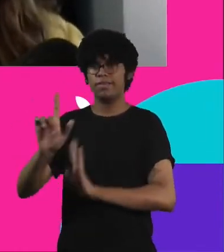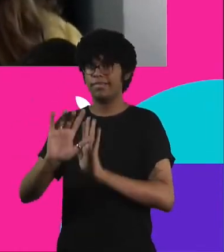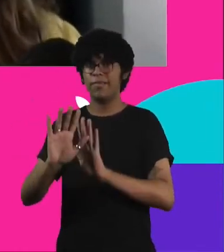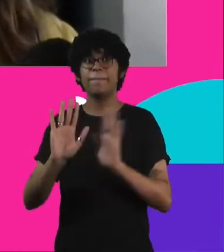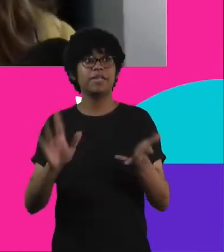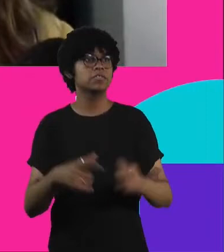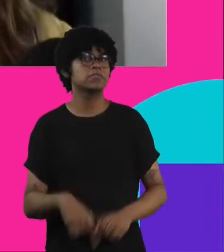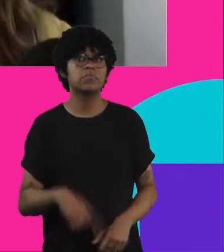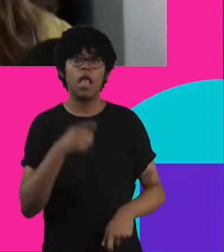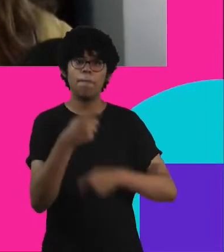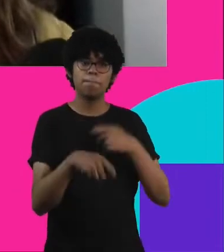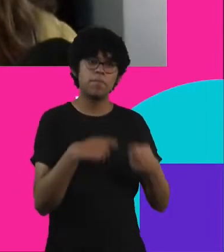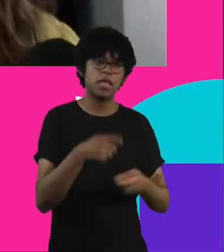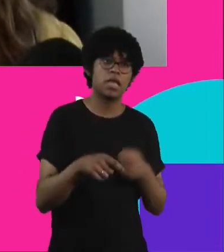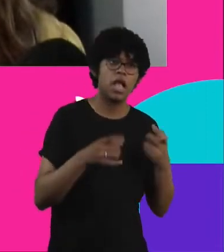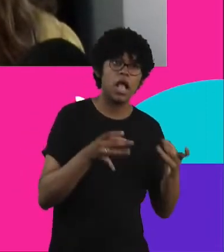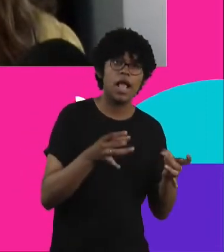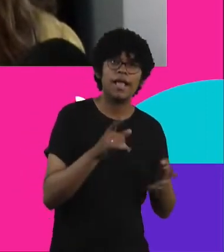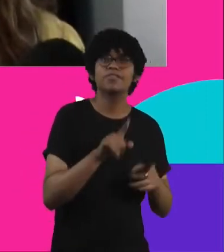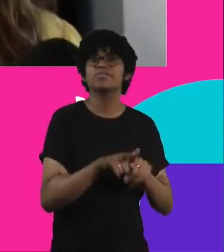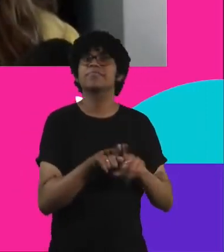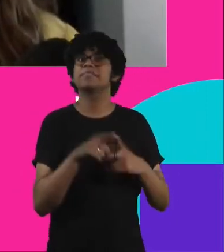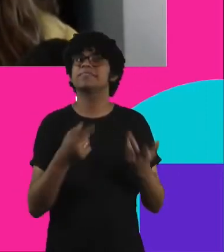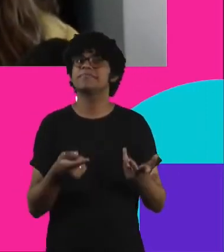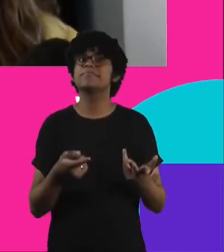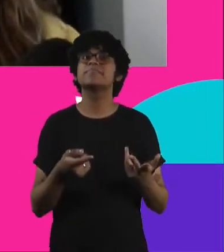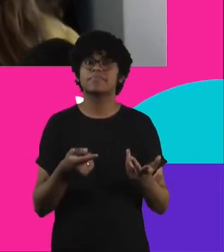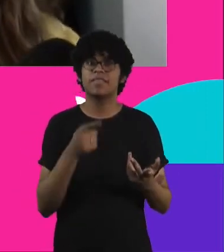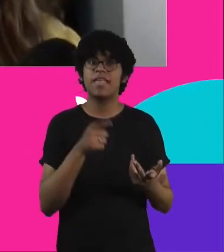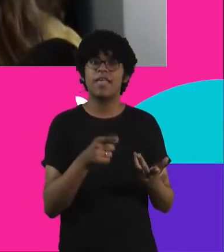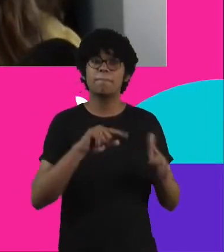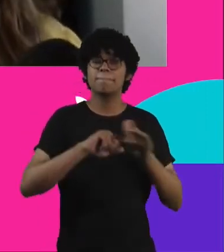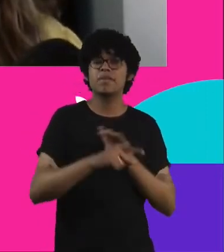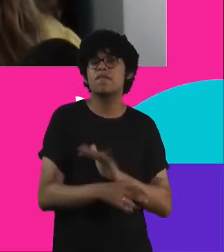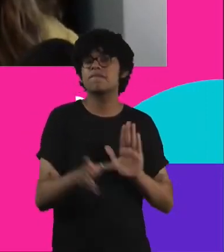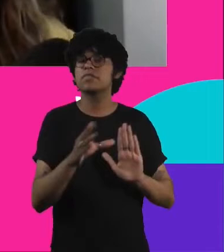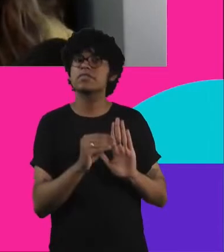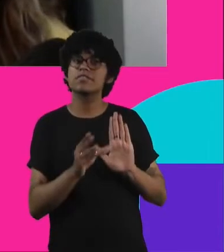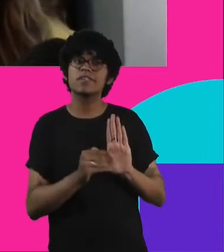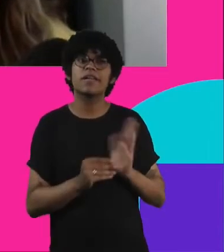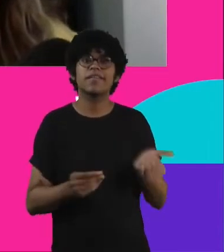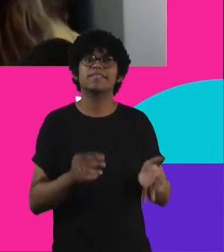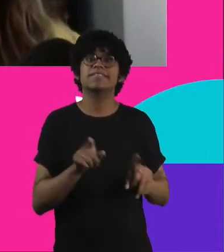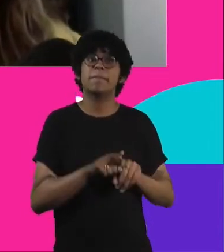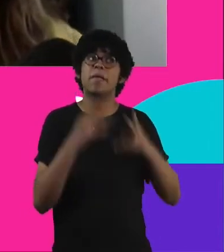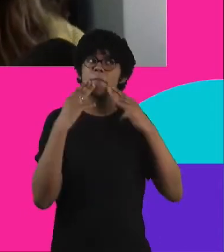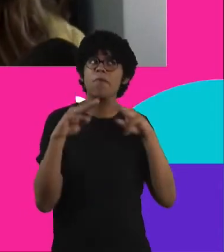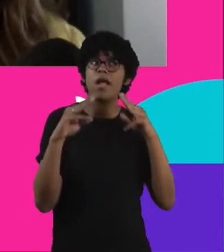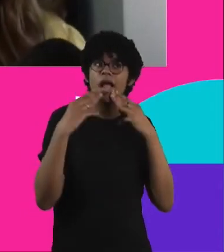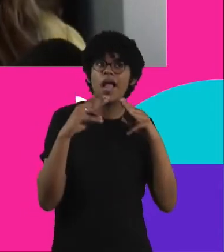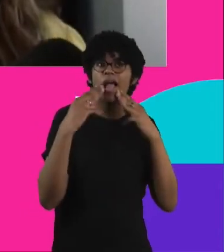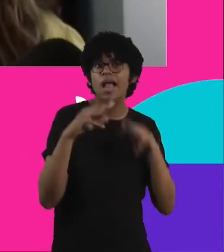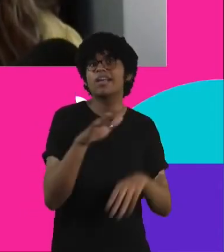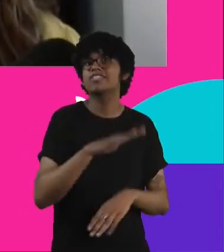como o mercado está utilizando também, para perfilar o conteúdo, para questões relativas a marketing,